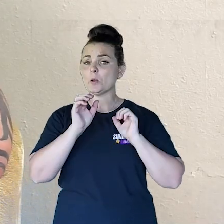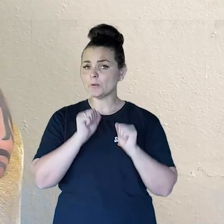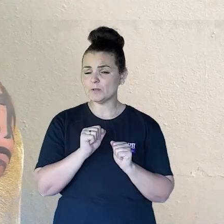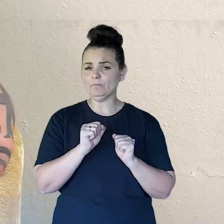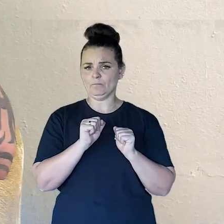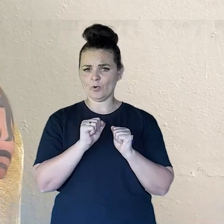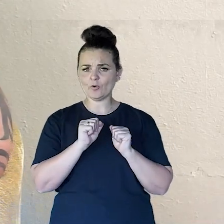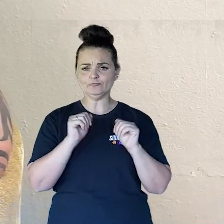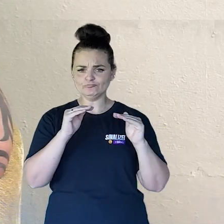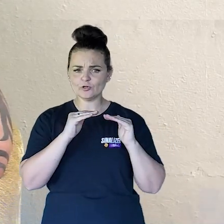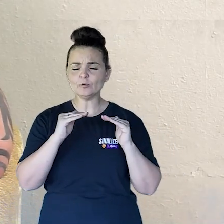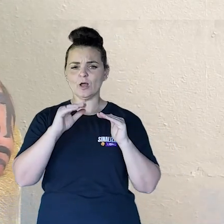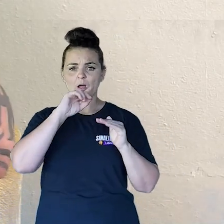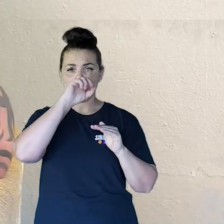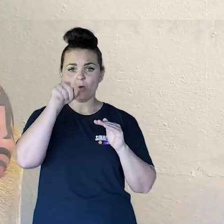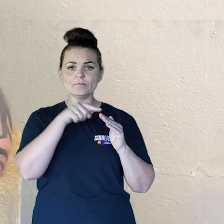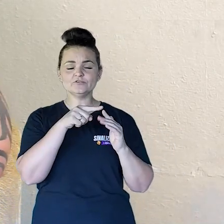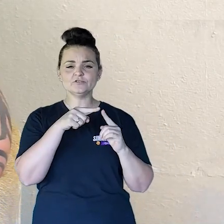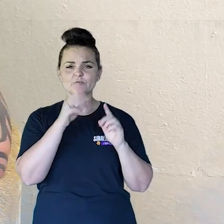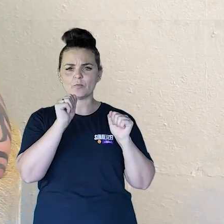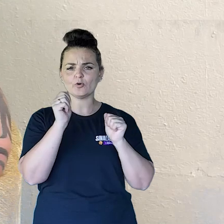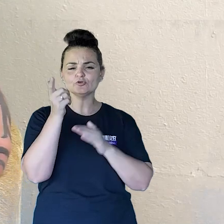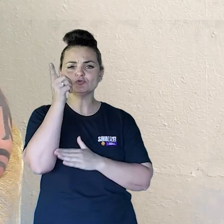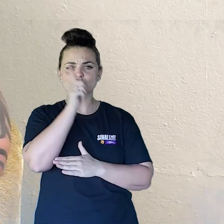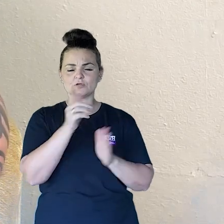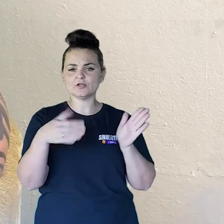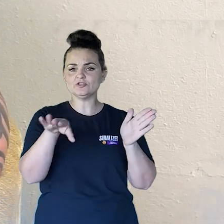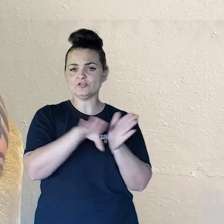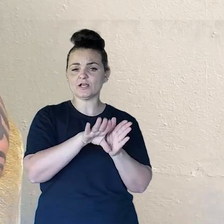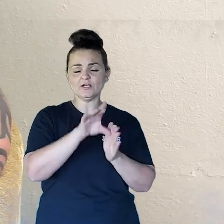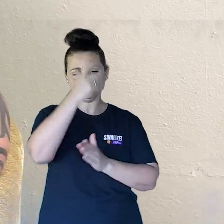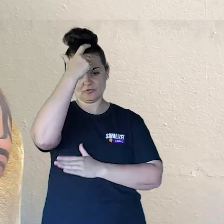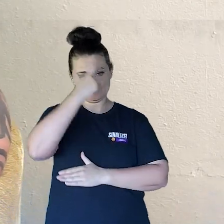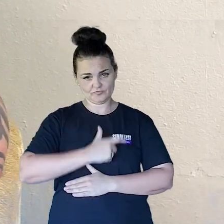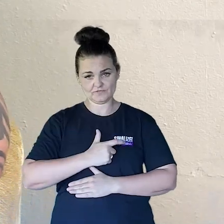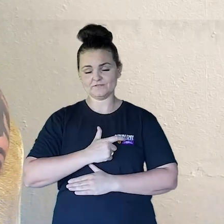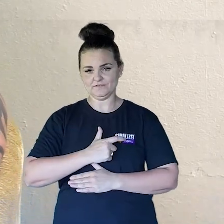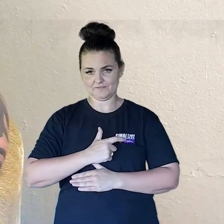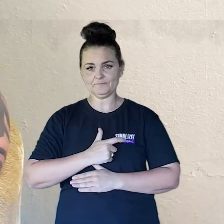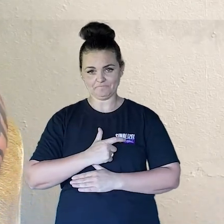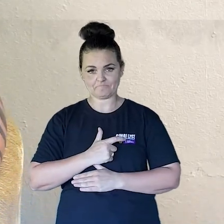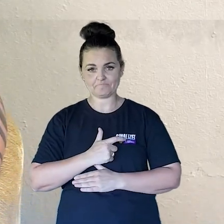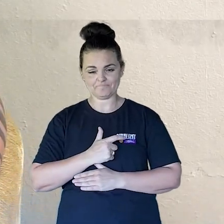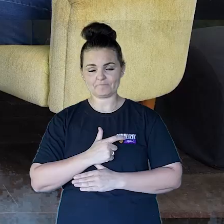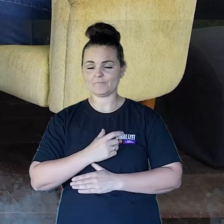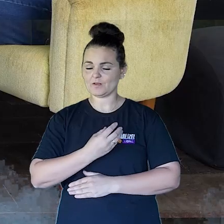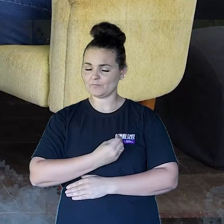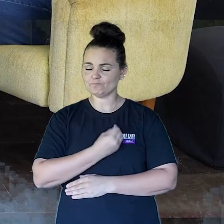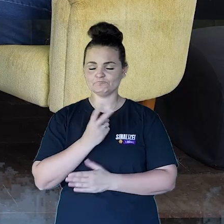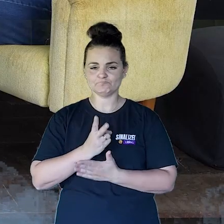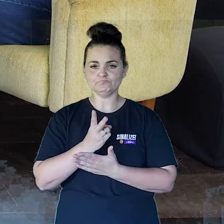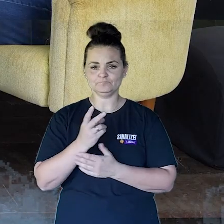limite, qual que é o seu objetivo, aonde você pode chegar, é você mesmo. Guarda isso e leva para sua vida.